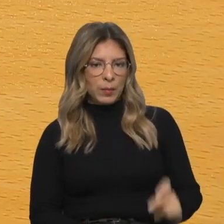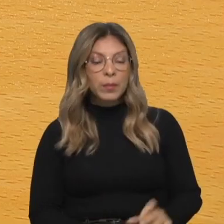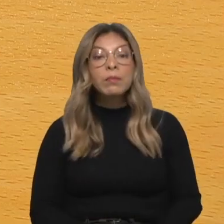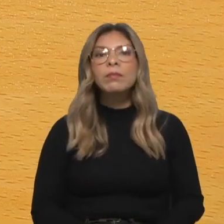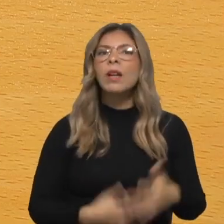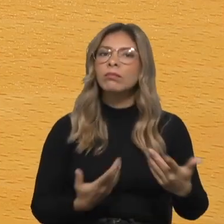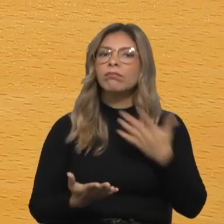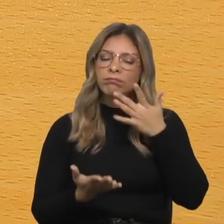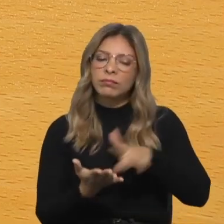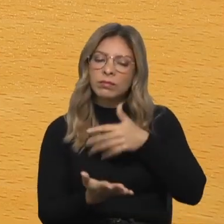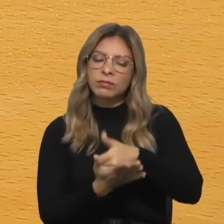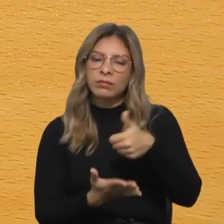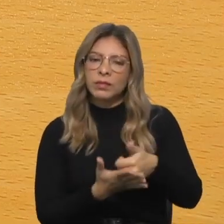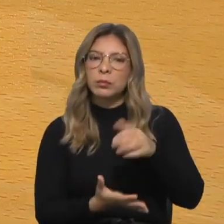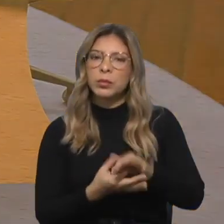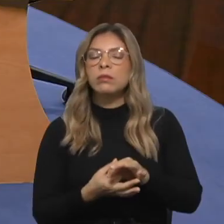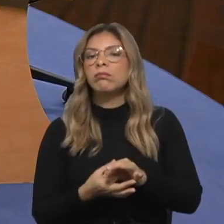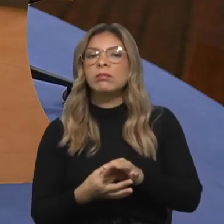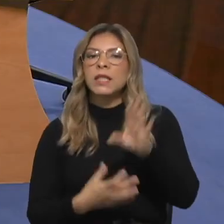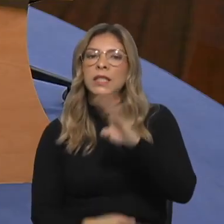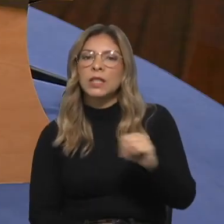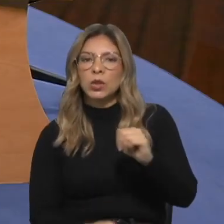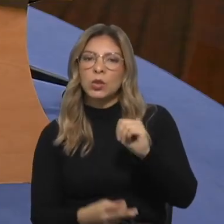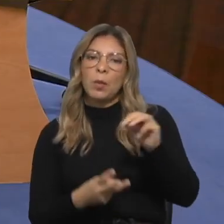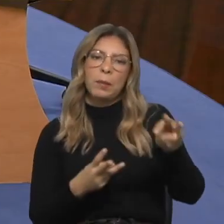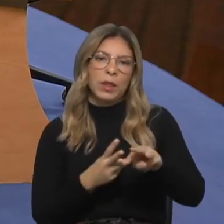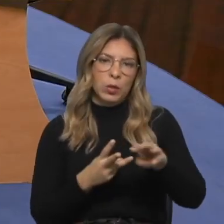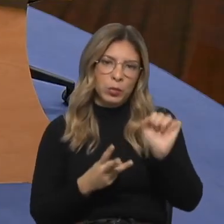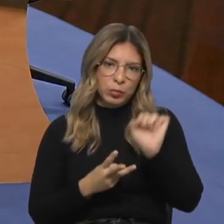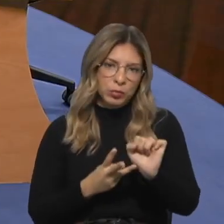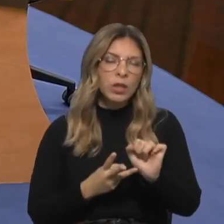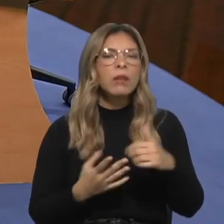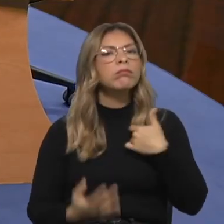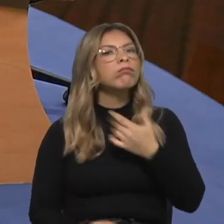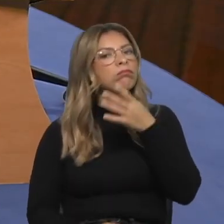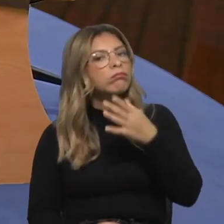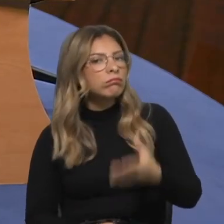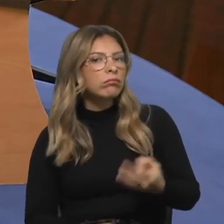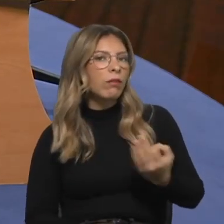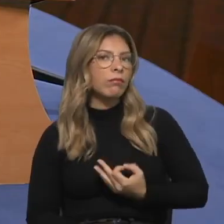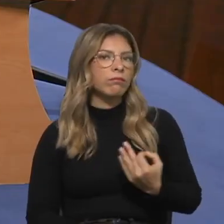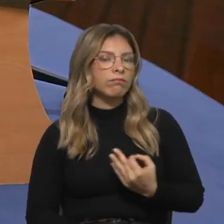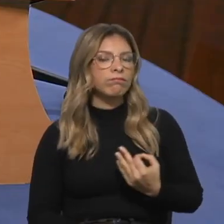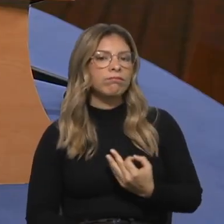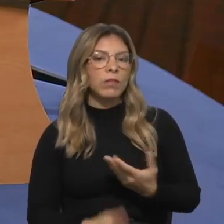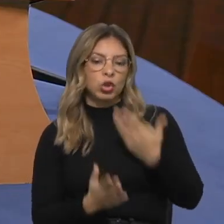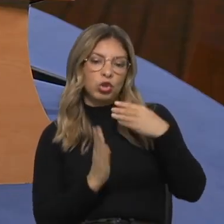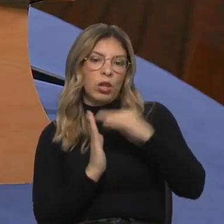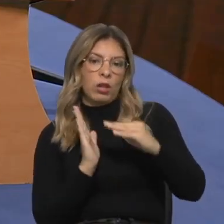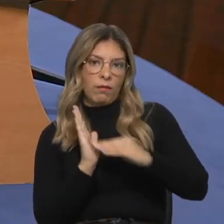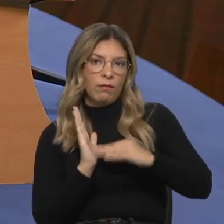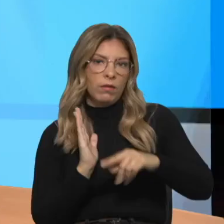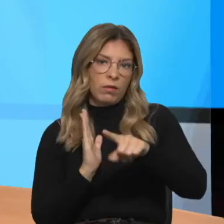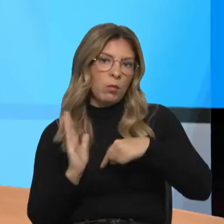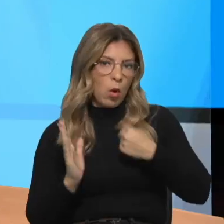Evangelho de São Mateus, por que afirmá-lo nos dias de hoje, quando, cito, a partir daquilo que escreveu neste livro,